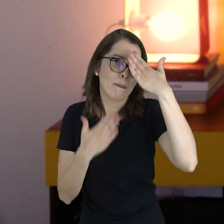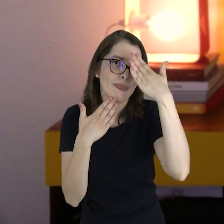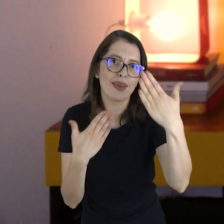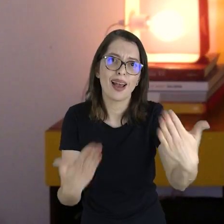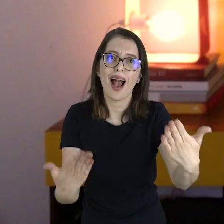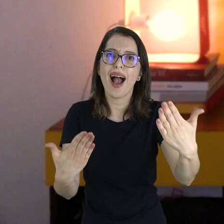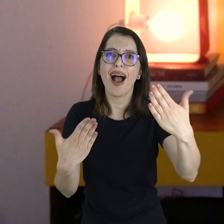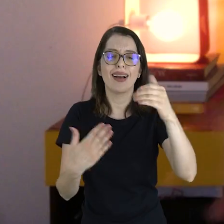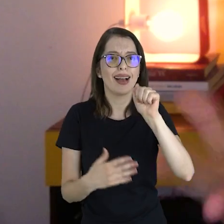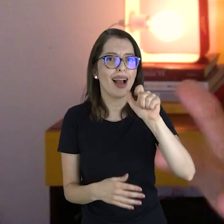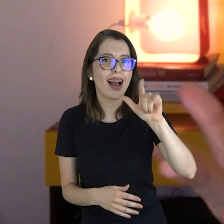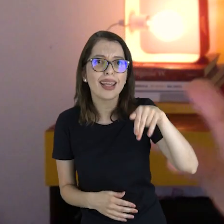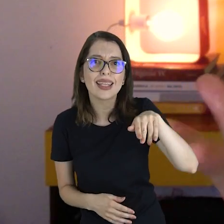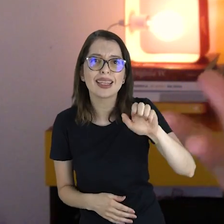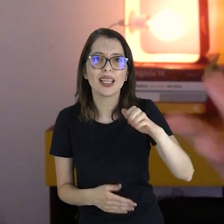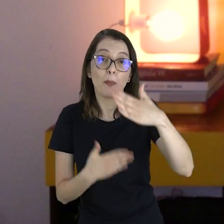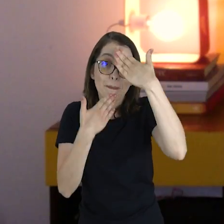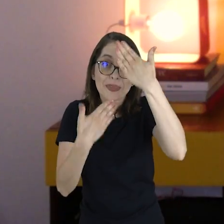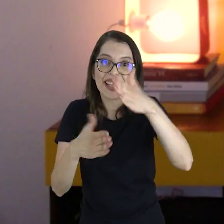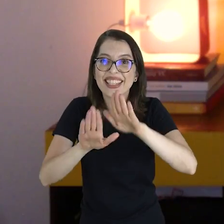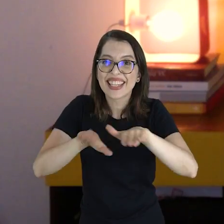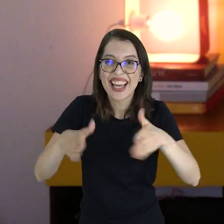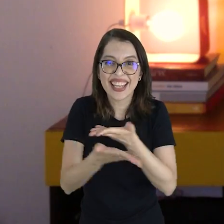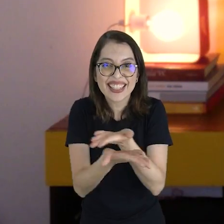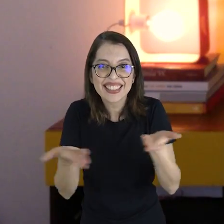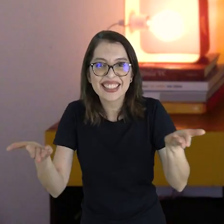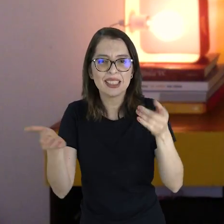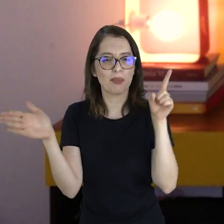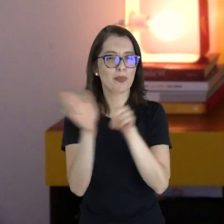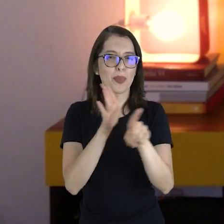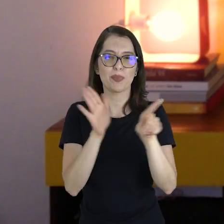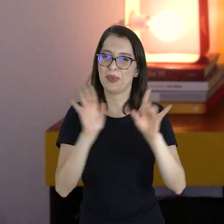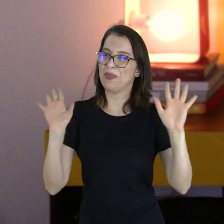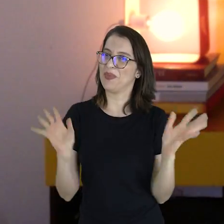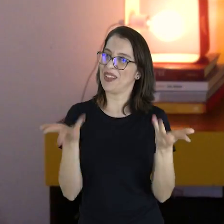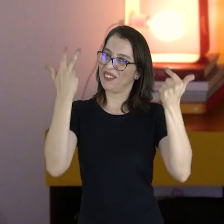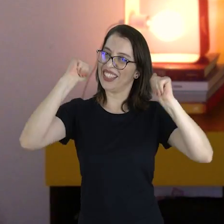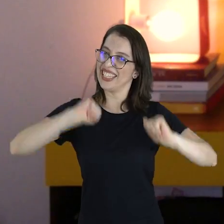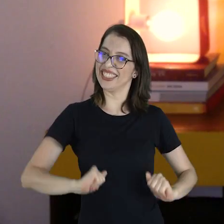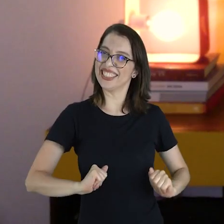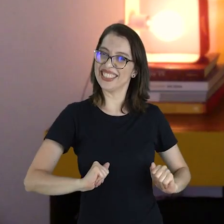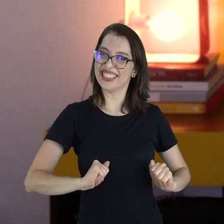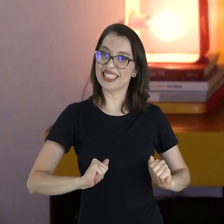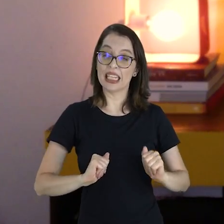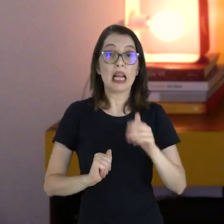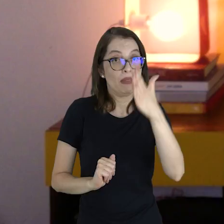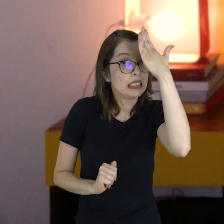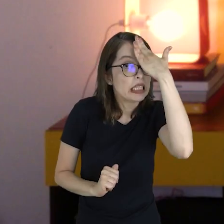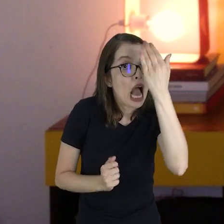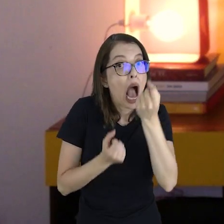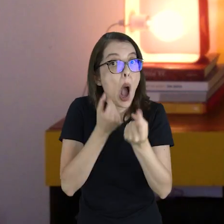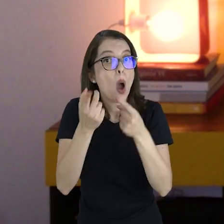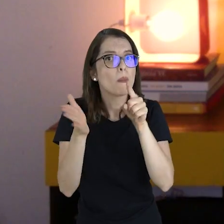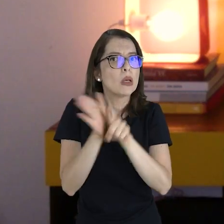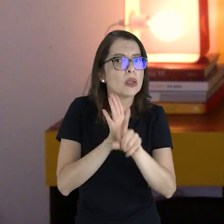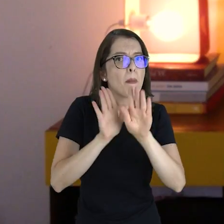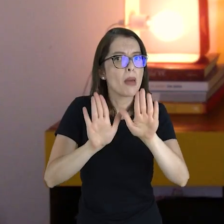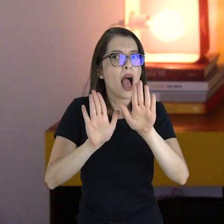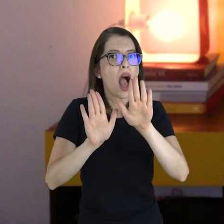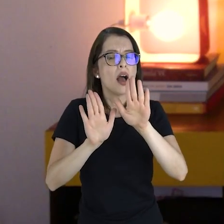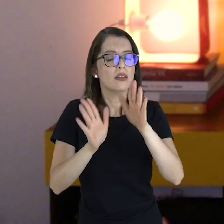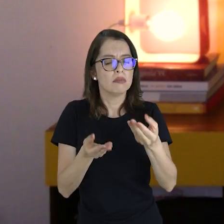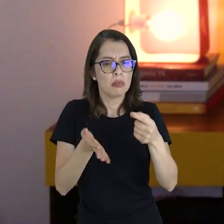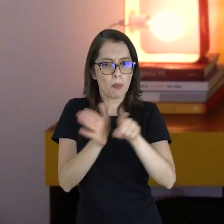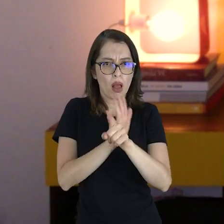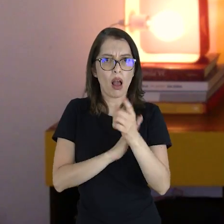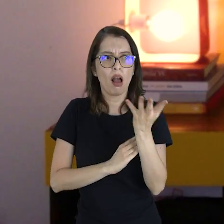Uau! Obrigada, Aline! Obrigada, crianças! Que perguntas maravilhosas! Sabe que algumas eu até já tinha pensado,